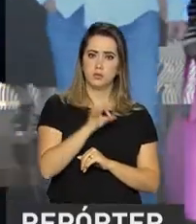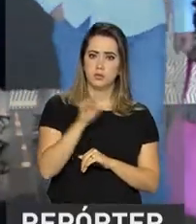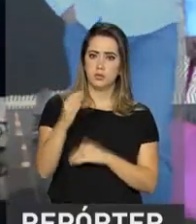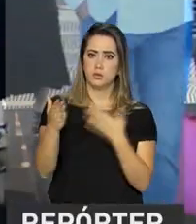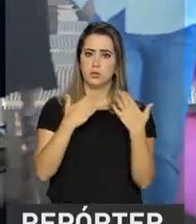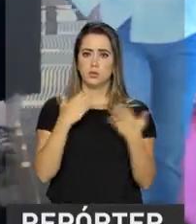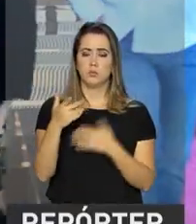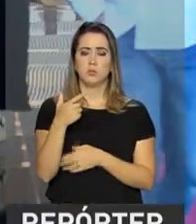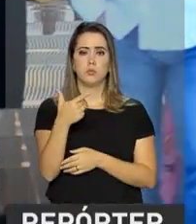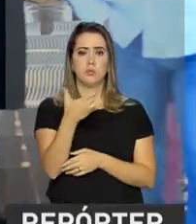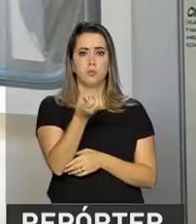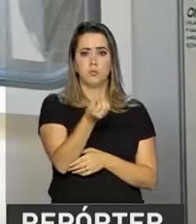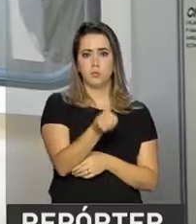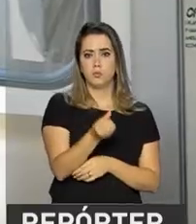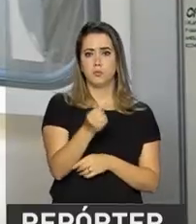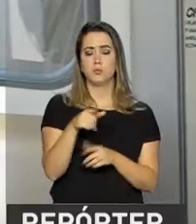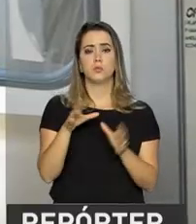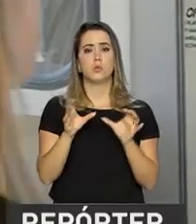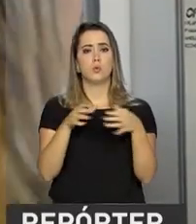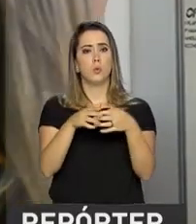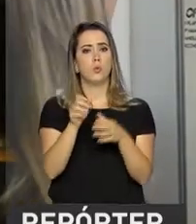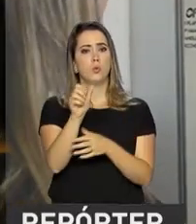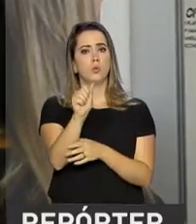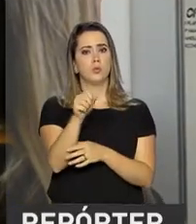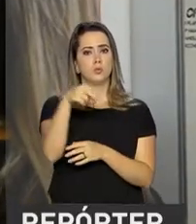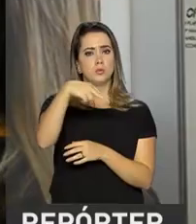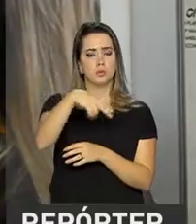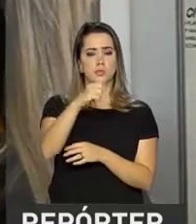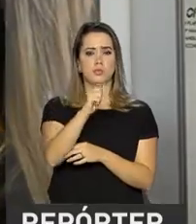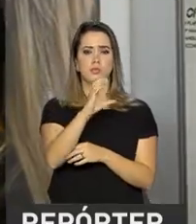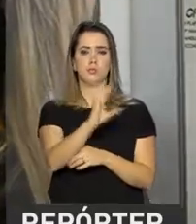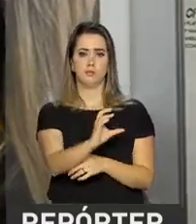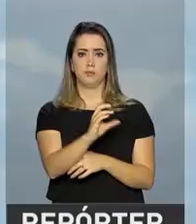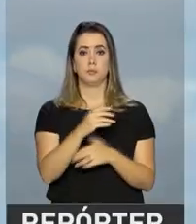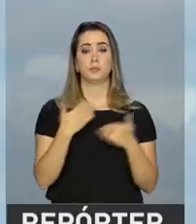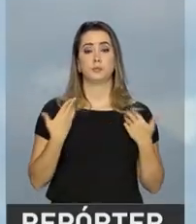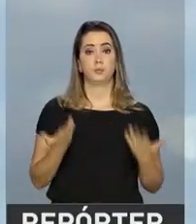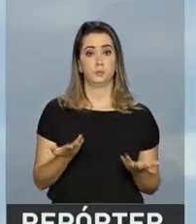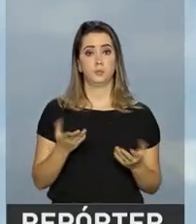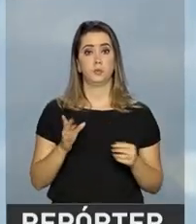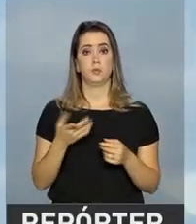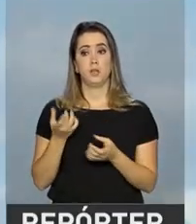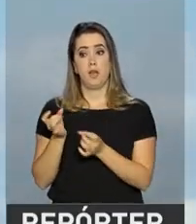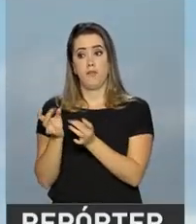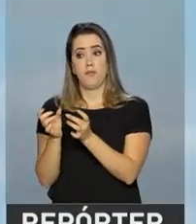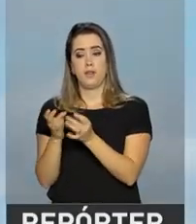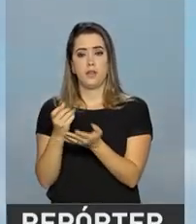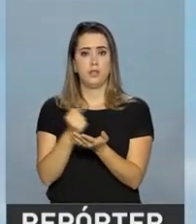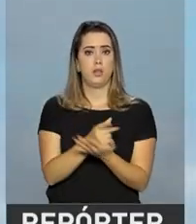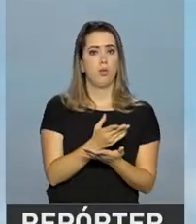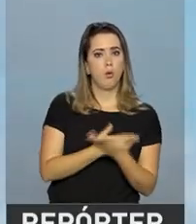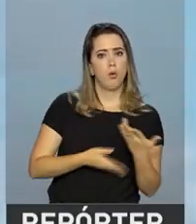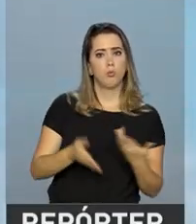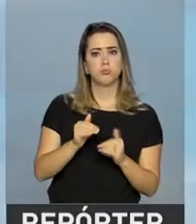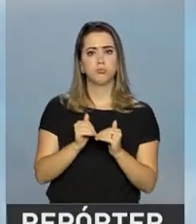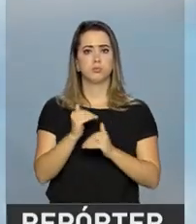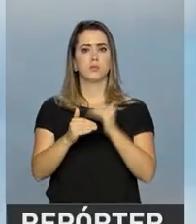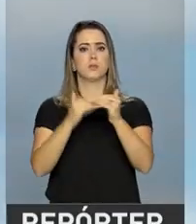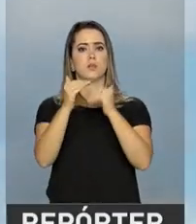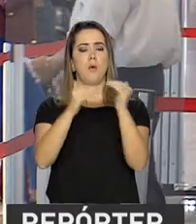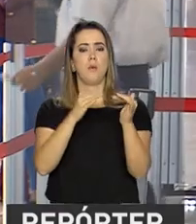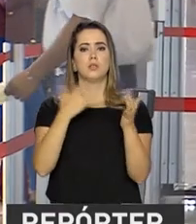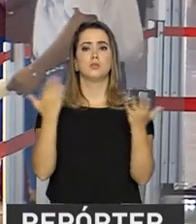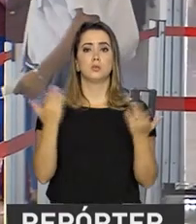2016 segundo a agência nacional de aviação civil a demanda ea oferta se expandiram no mercado doméstico e no